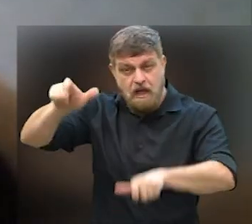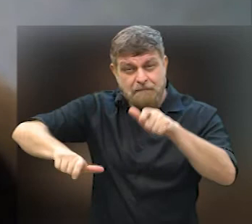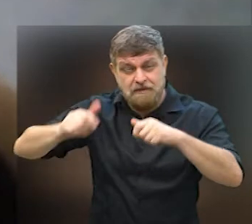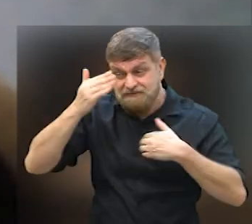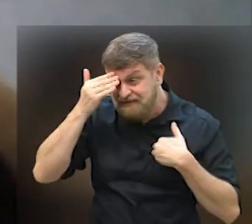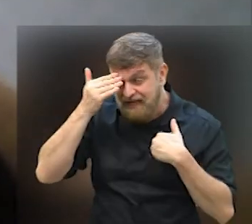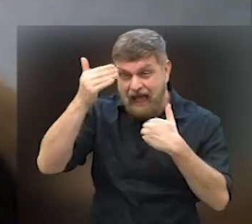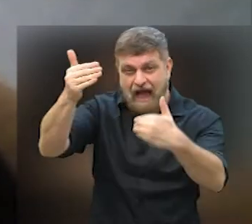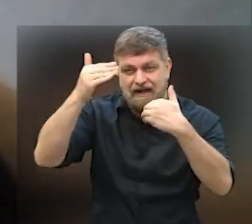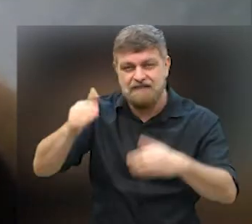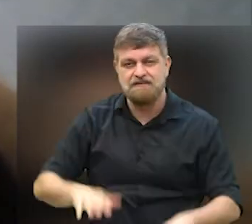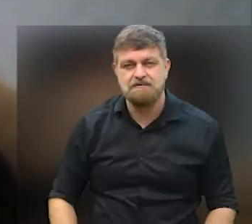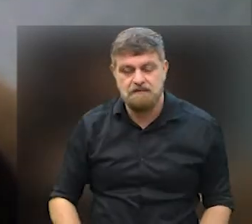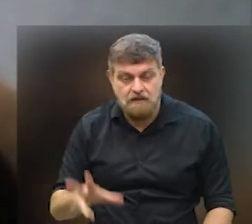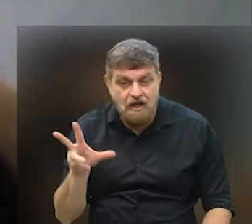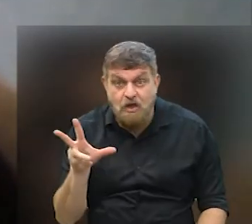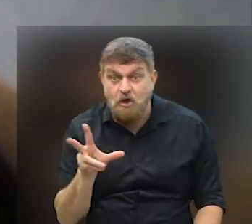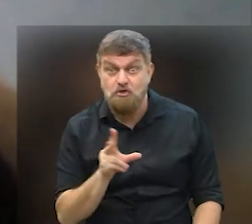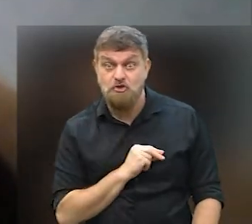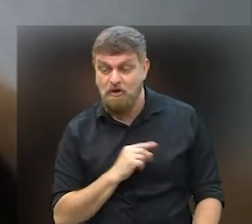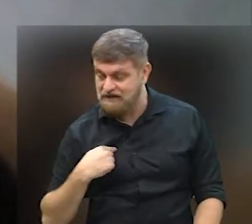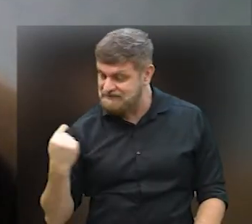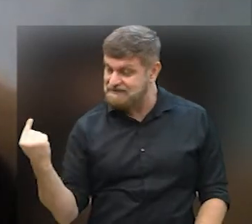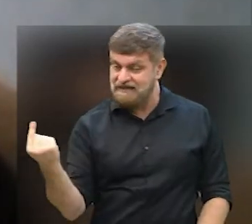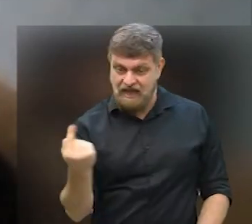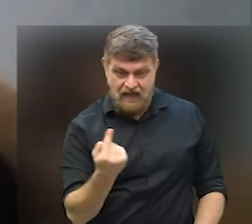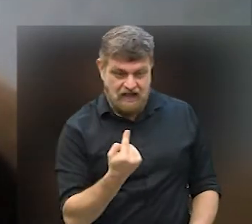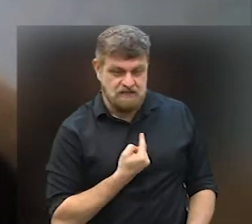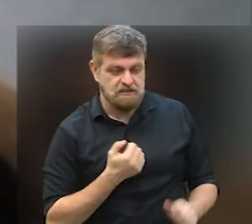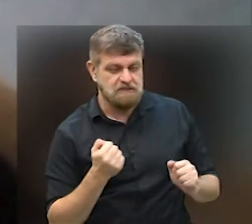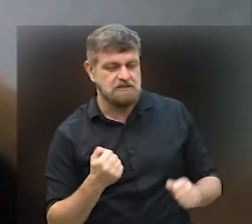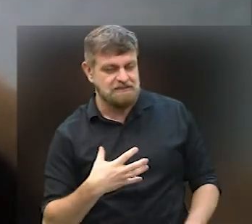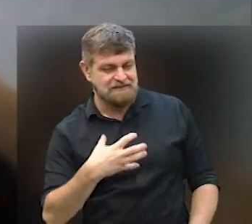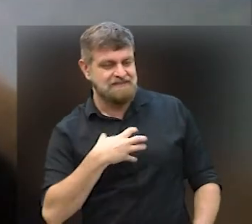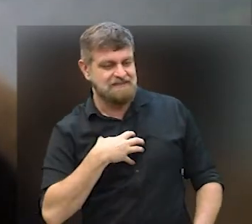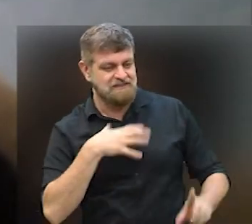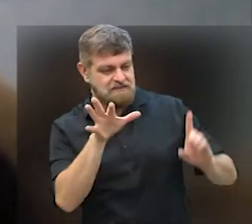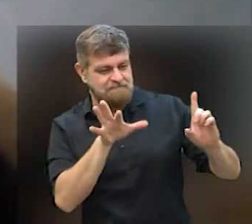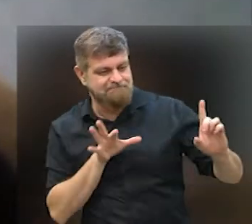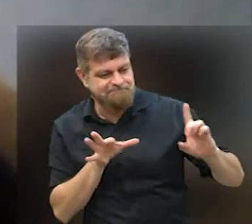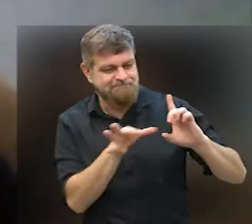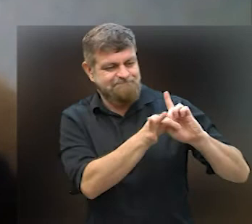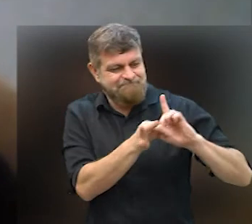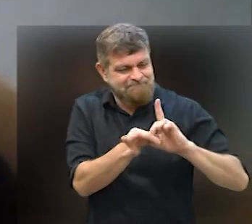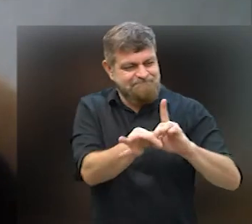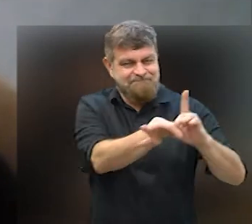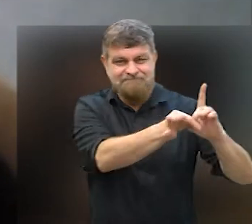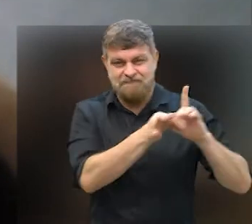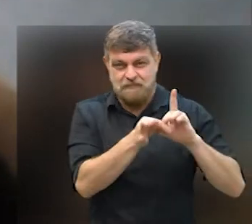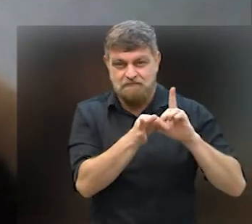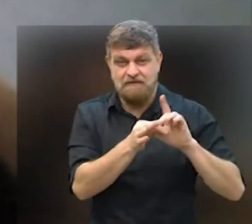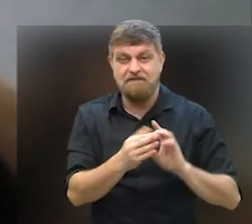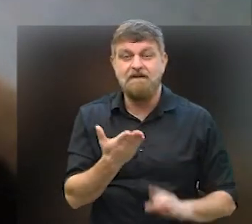agradecimento comentando, poxa, a gente se sentiu um pouco aí com você. E isso foi facilitado porque